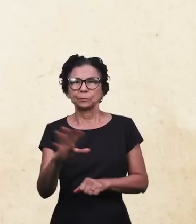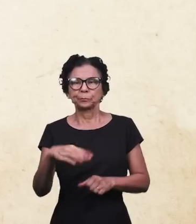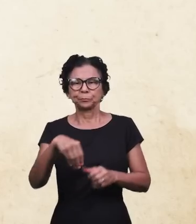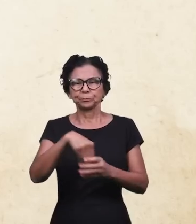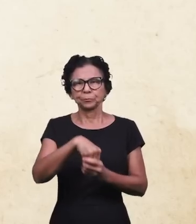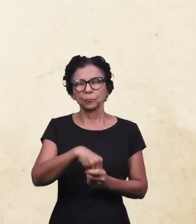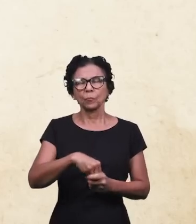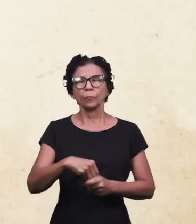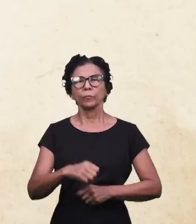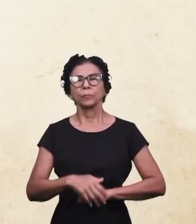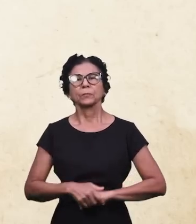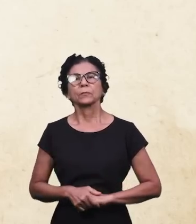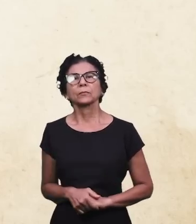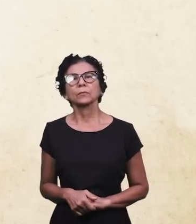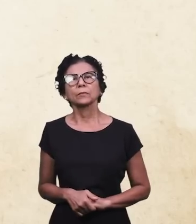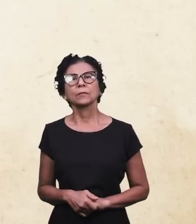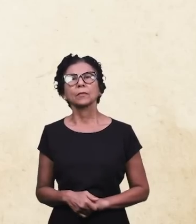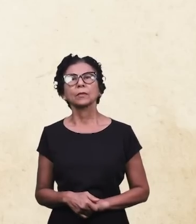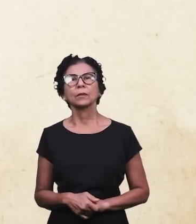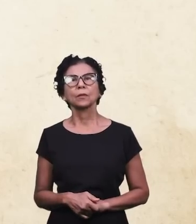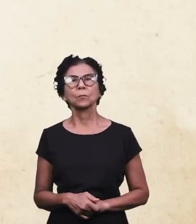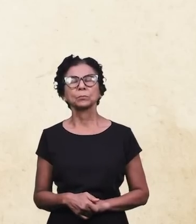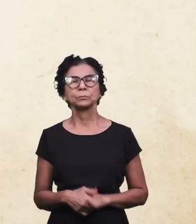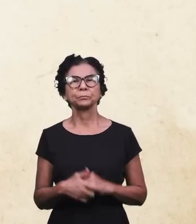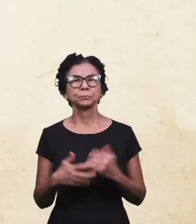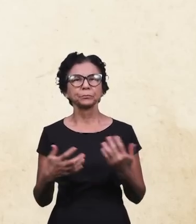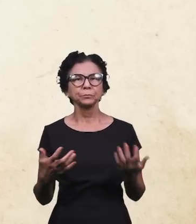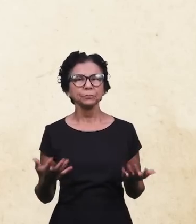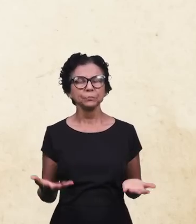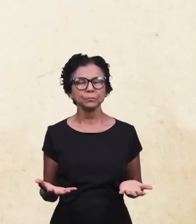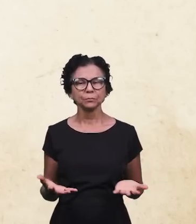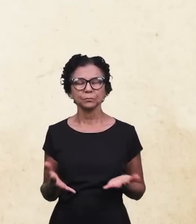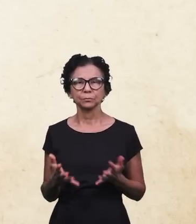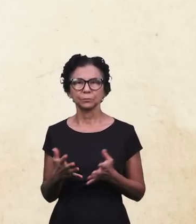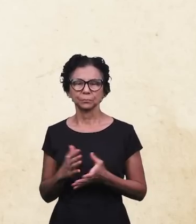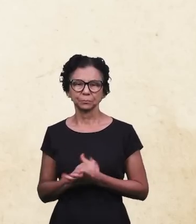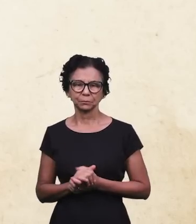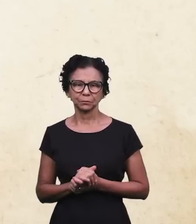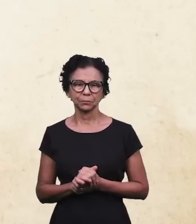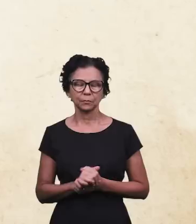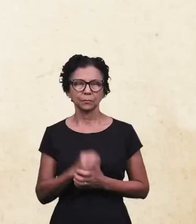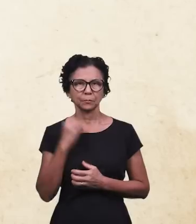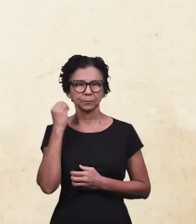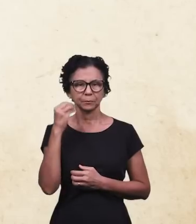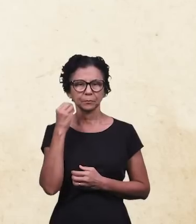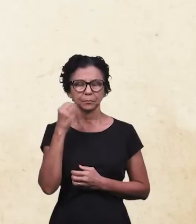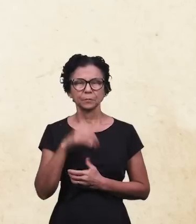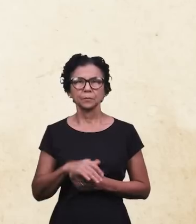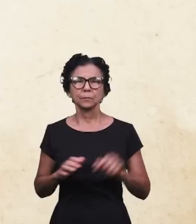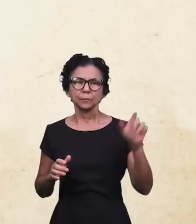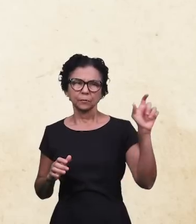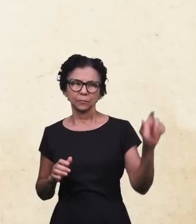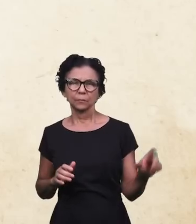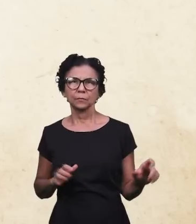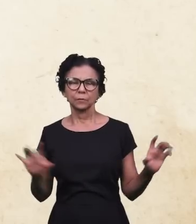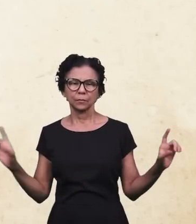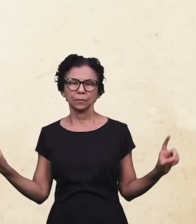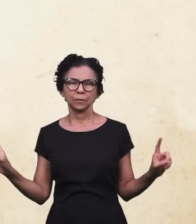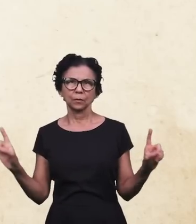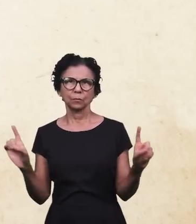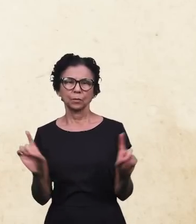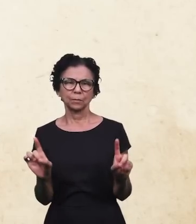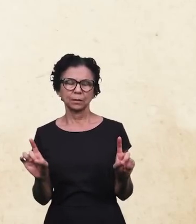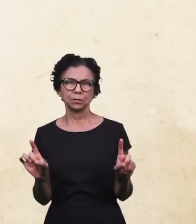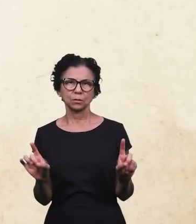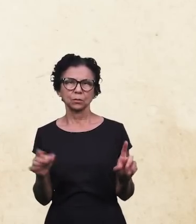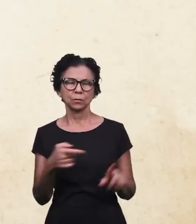do pastor Carlos Barbosa. A experiência que eu tenho para contar hoje é de uma pessoa próxima a mim, que essa pessoa, quando ela era ímpia, ela não